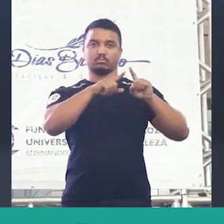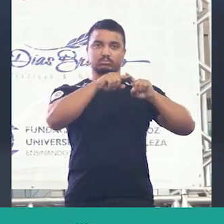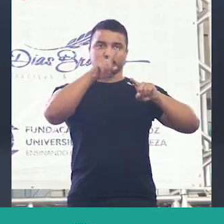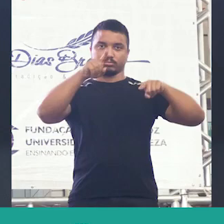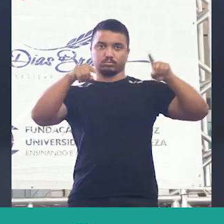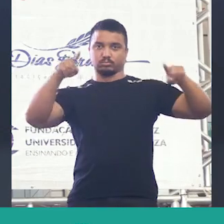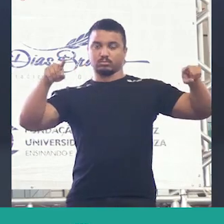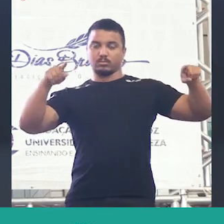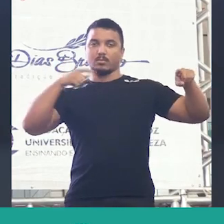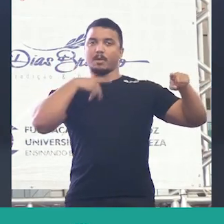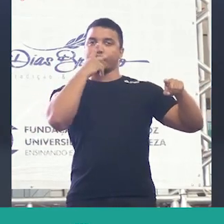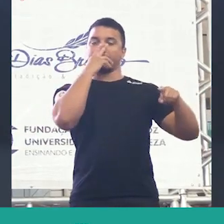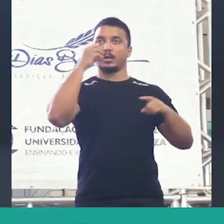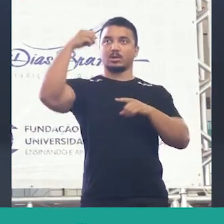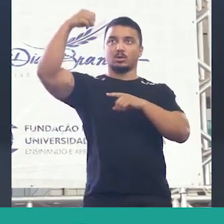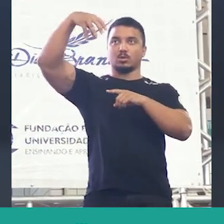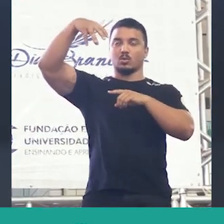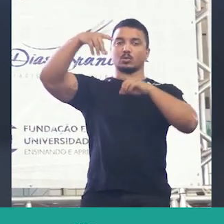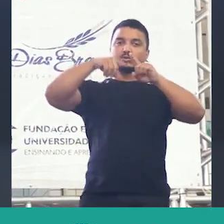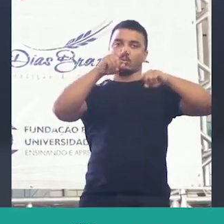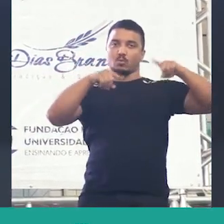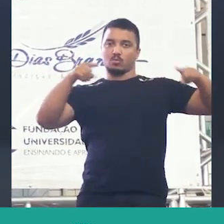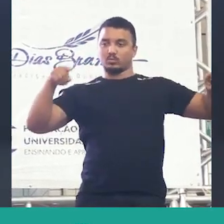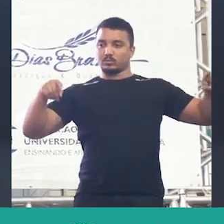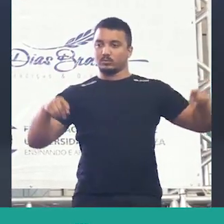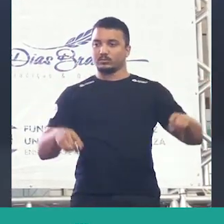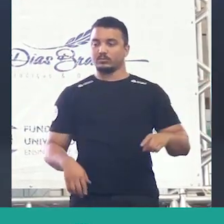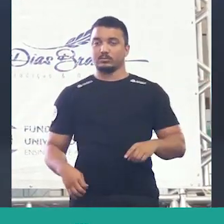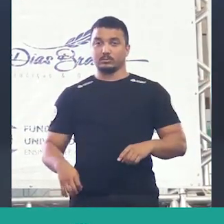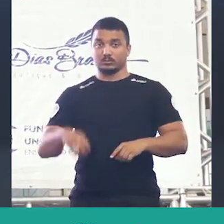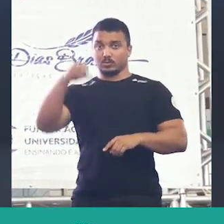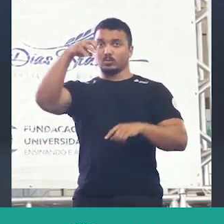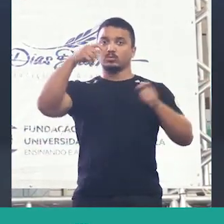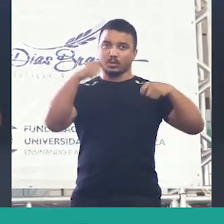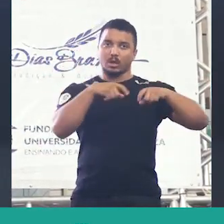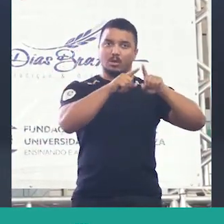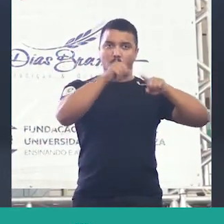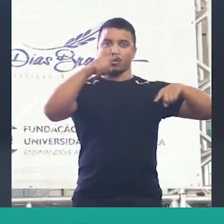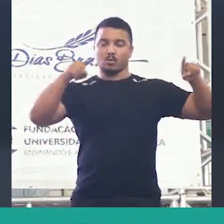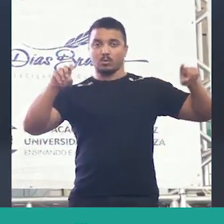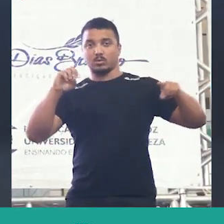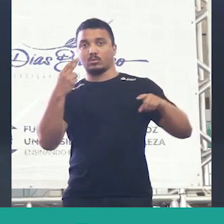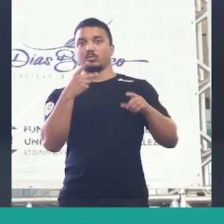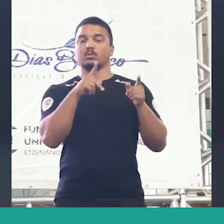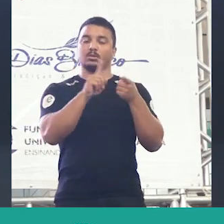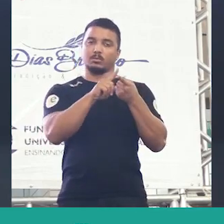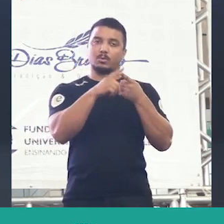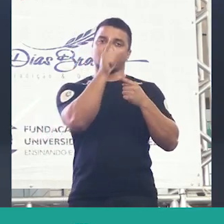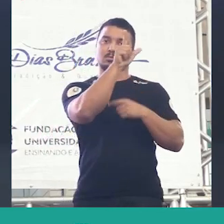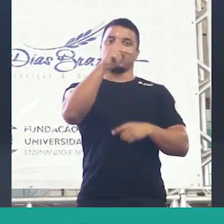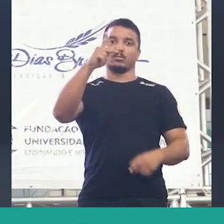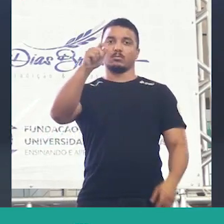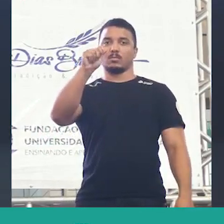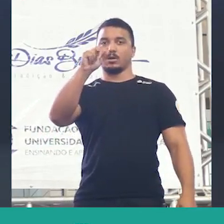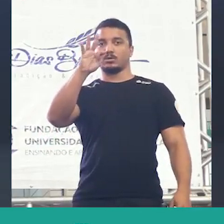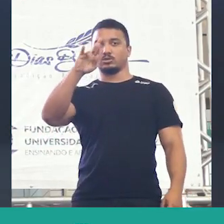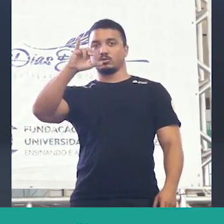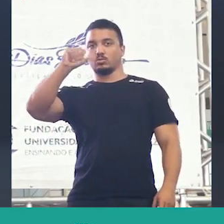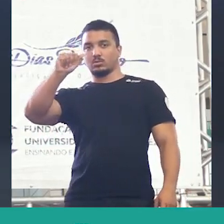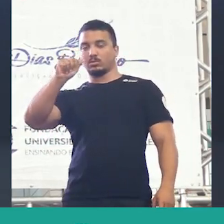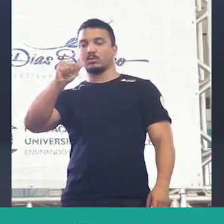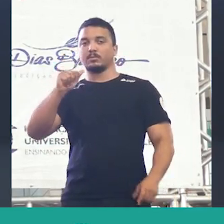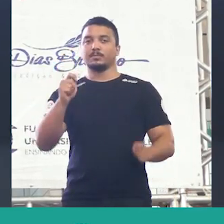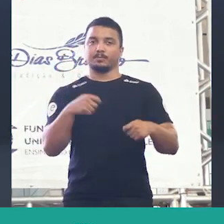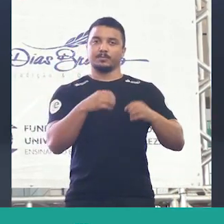onda. Quando a luz se comporta como onda, desculpem. Que a luz tanto pode formar como onda como partícula. Mas vamos trabalhar ela como